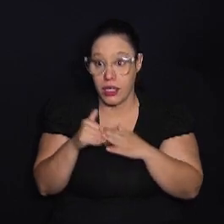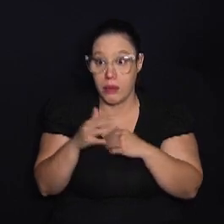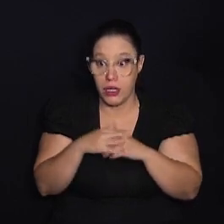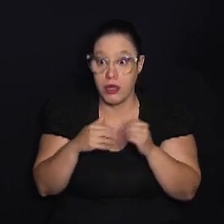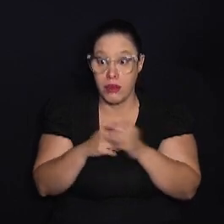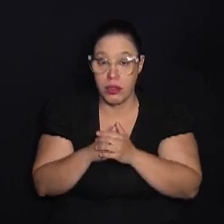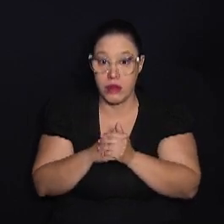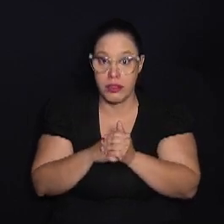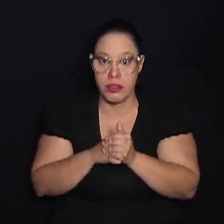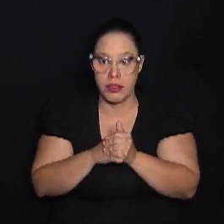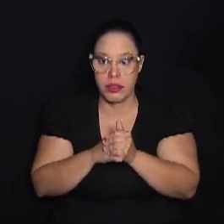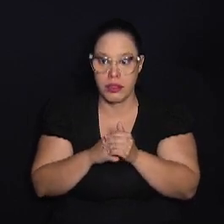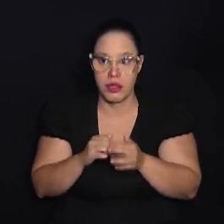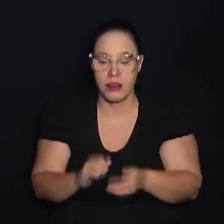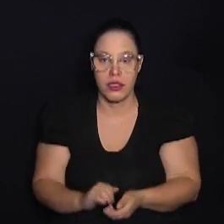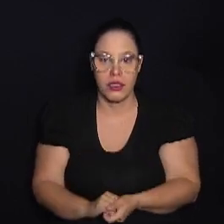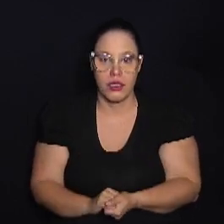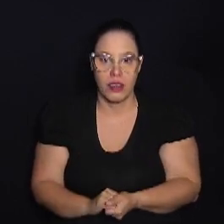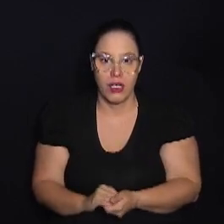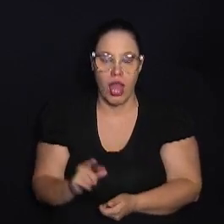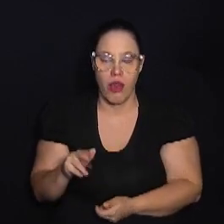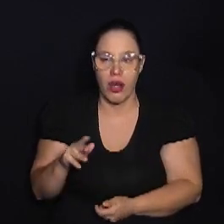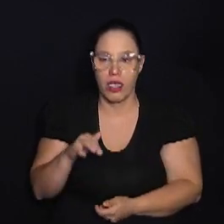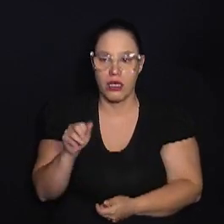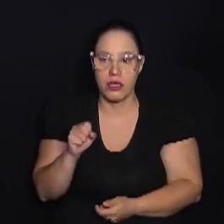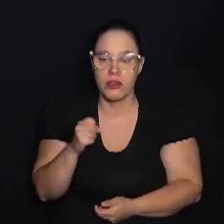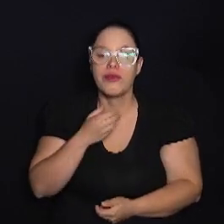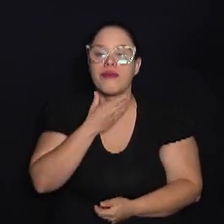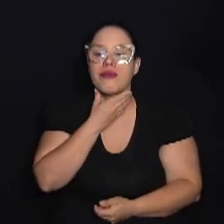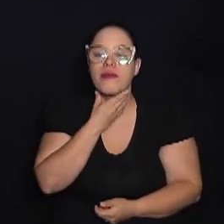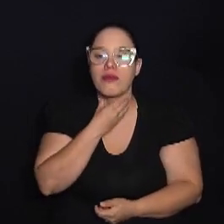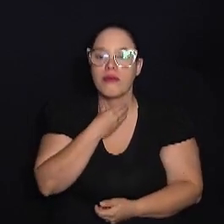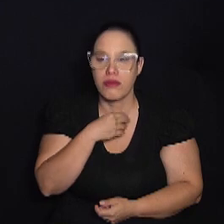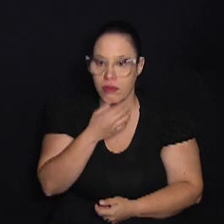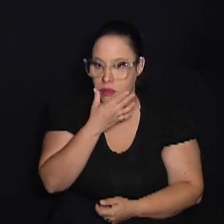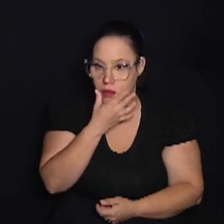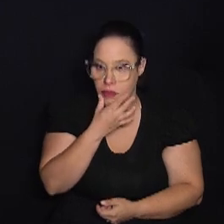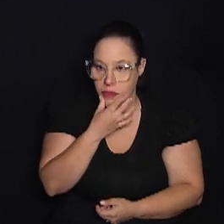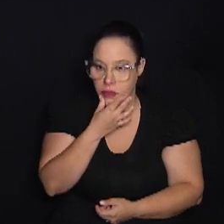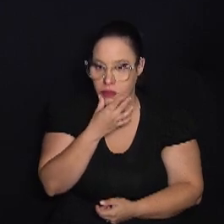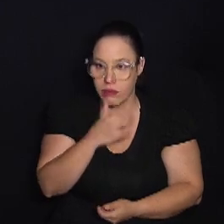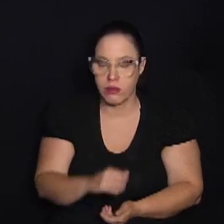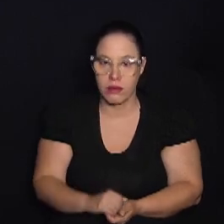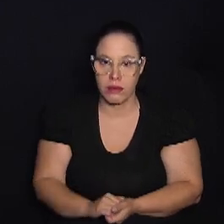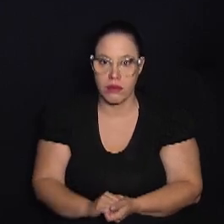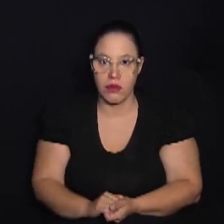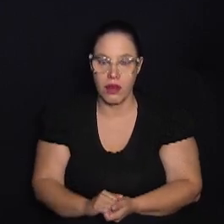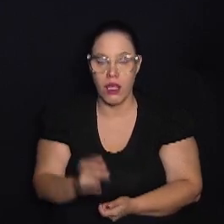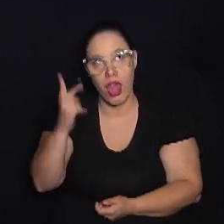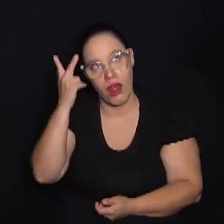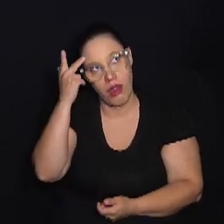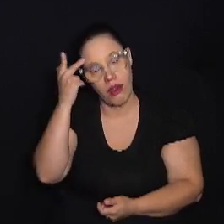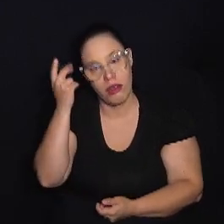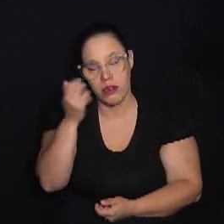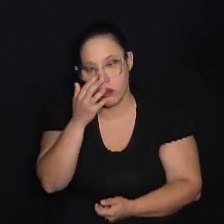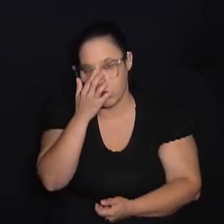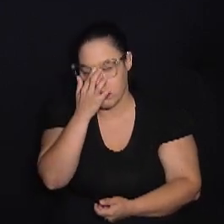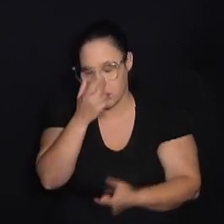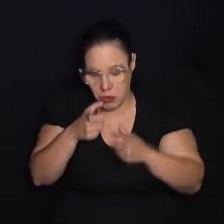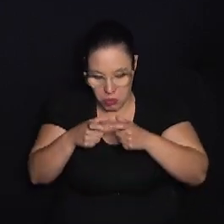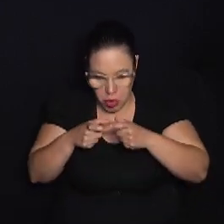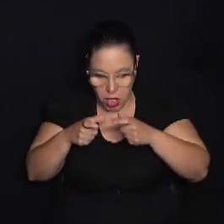exemplo, quando a gente retira uma lesão de mucosa, a gente precisa de uma margem de tecido normal ao redor. Quanto maior essa